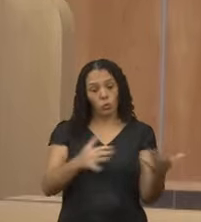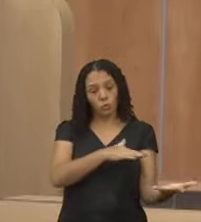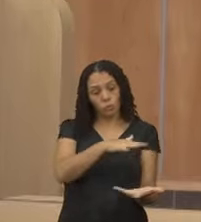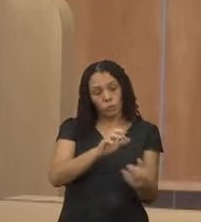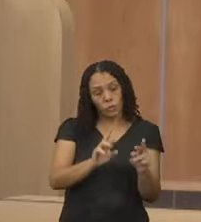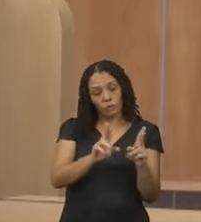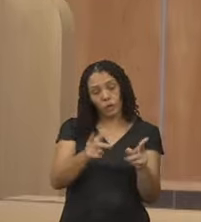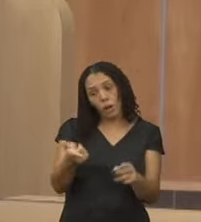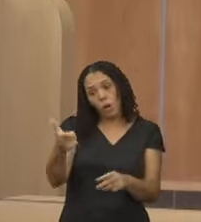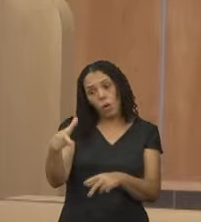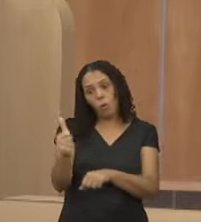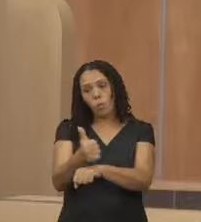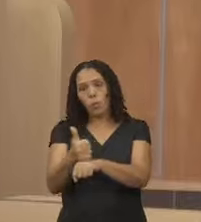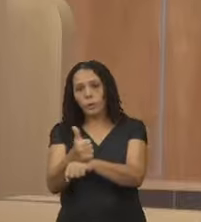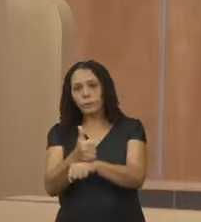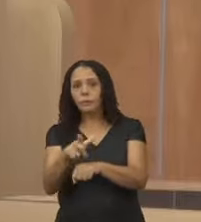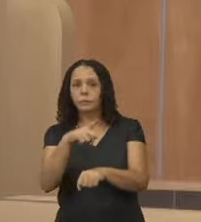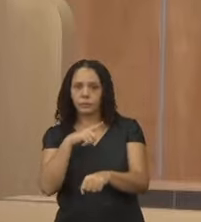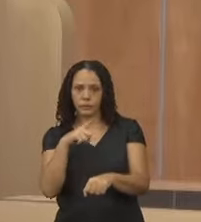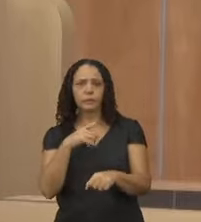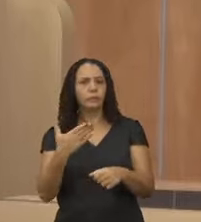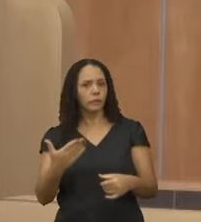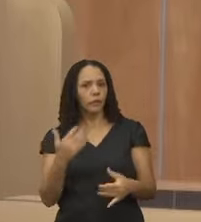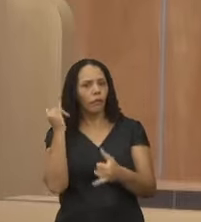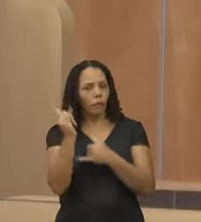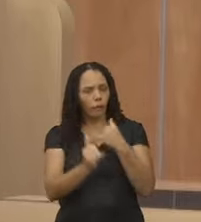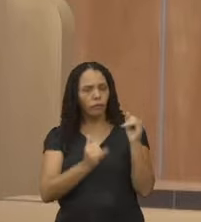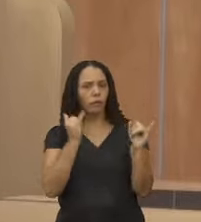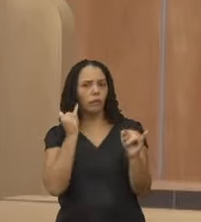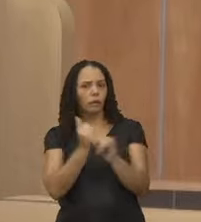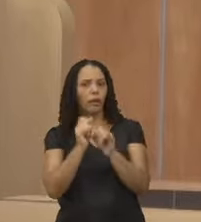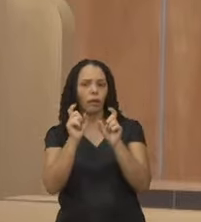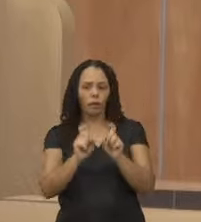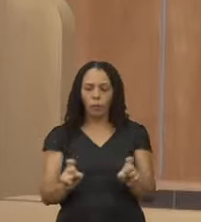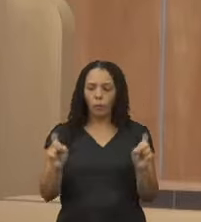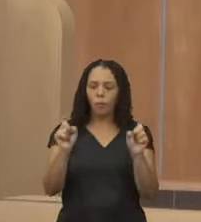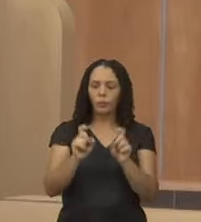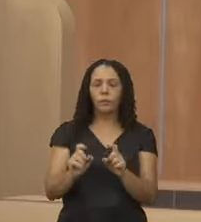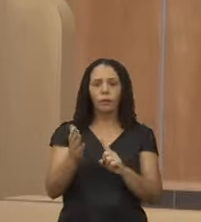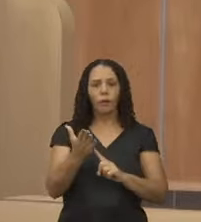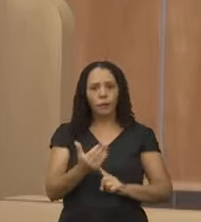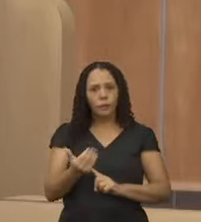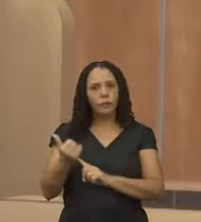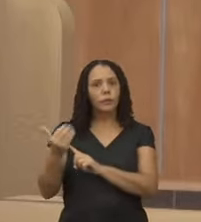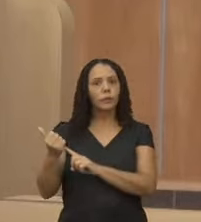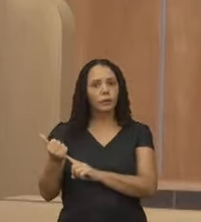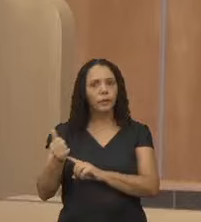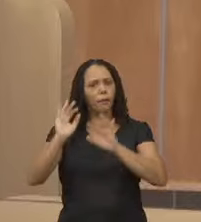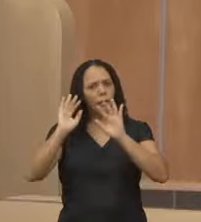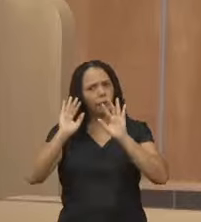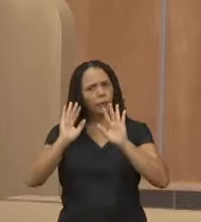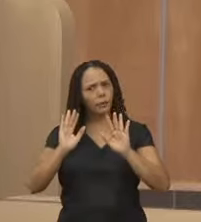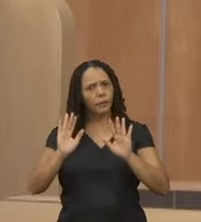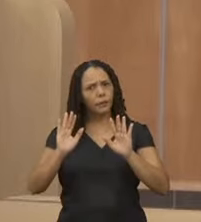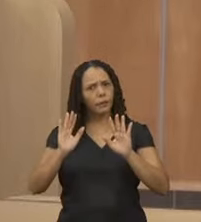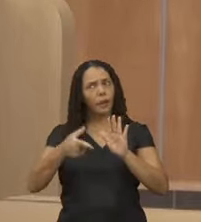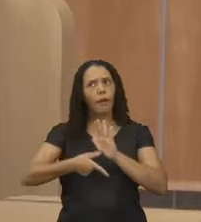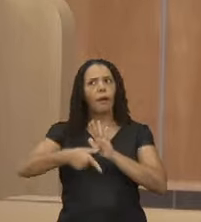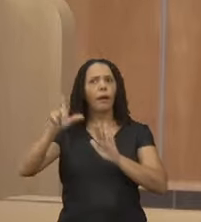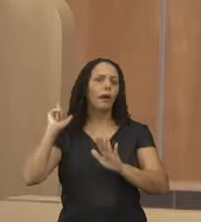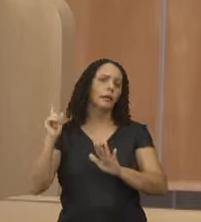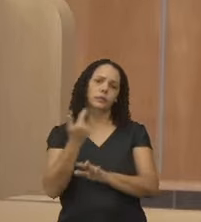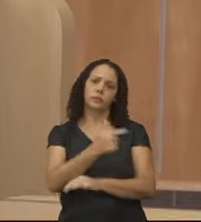né? A gente tem a internet, a gente tem os computadores, tem os meios tecnológicos que jamais se falava